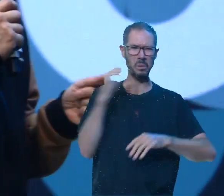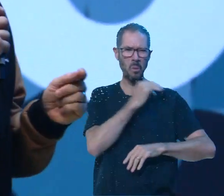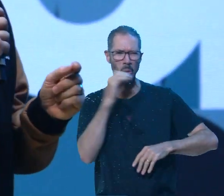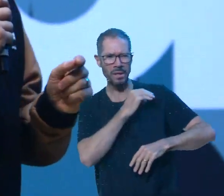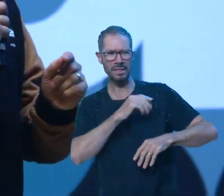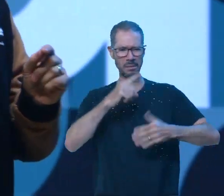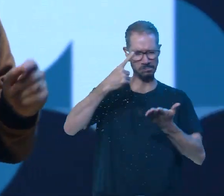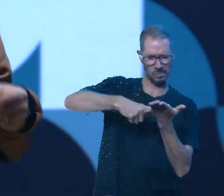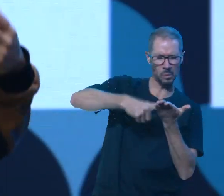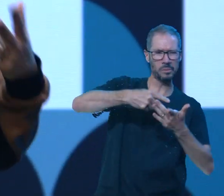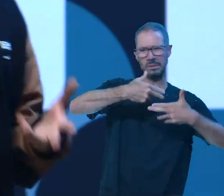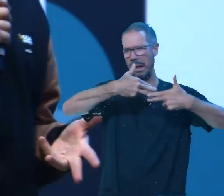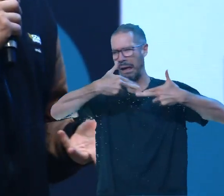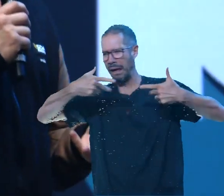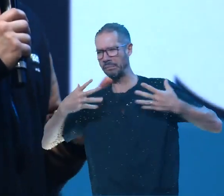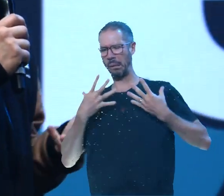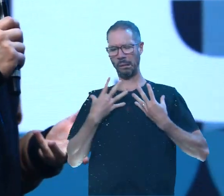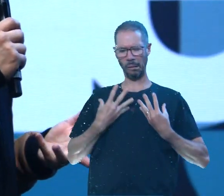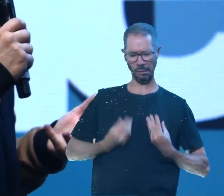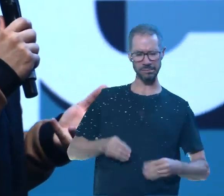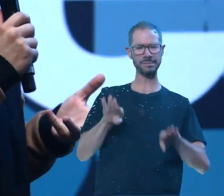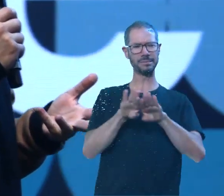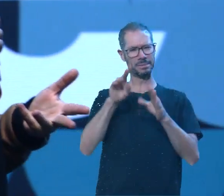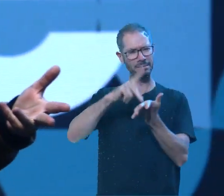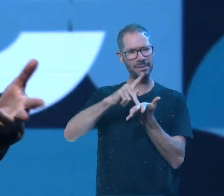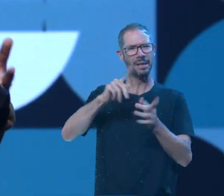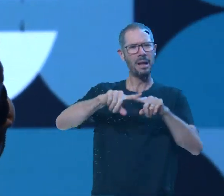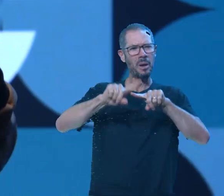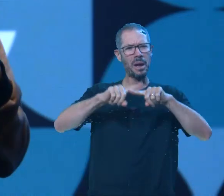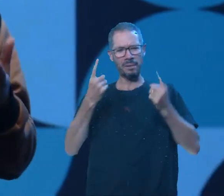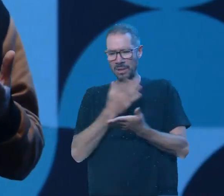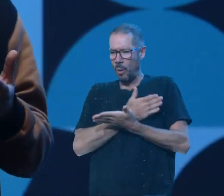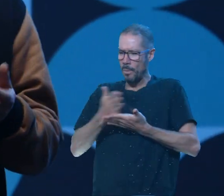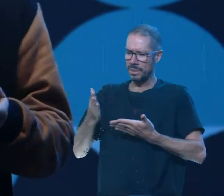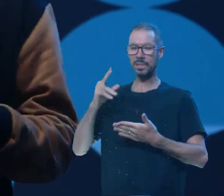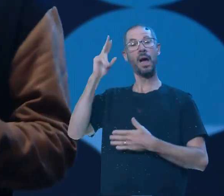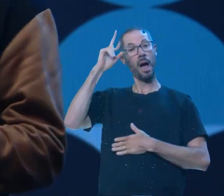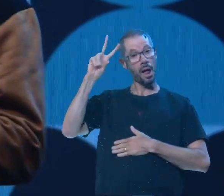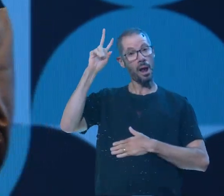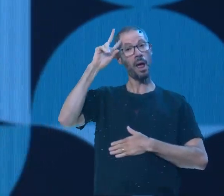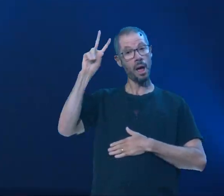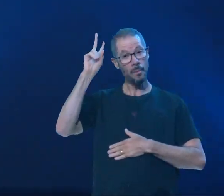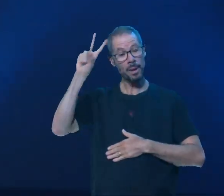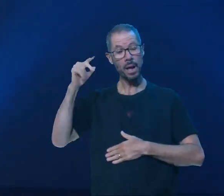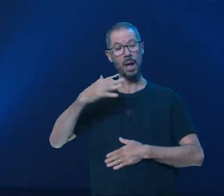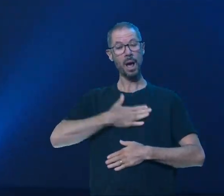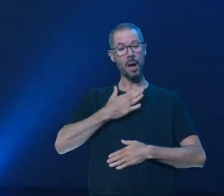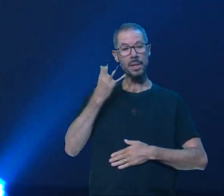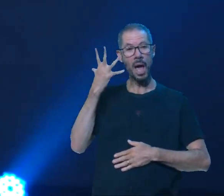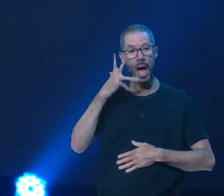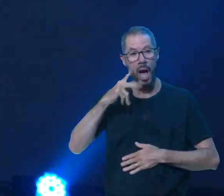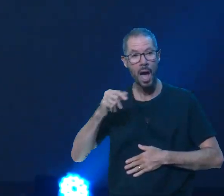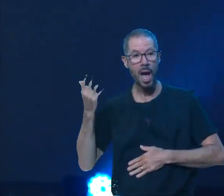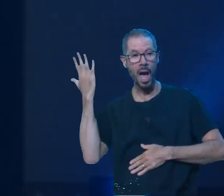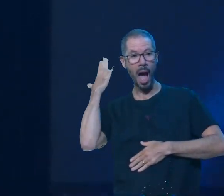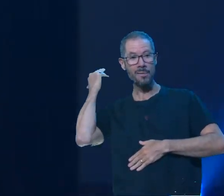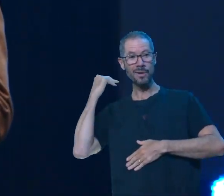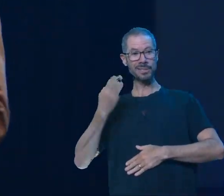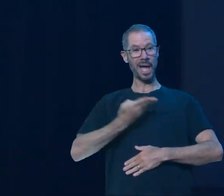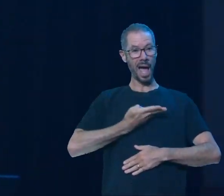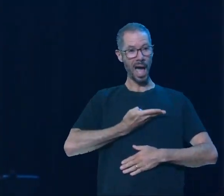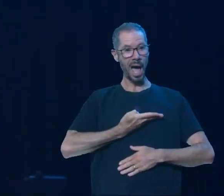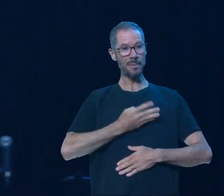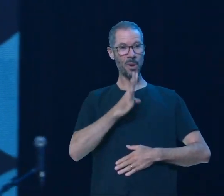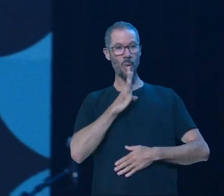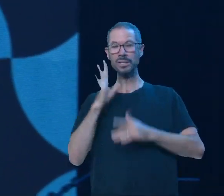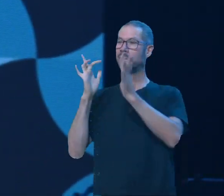dia a dia, mas me veio um desânimo também, na verdade, porque eu comecei a lembrar de que na minha infância, entre os meus amigos que